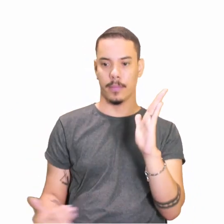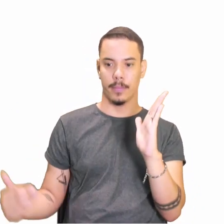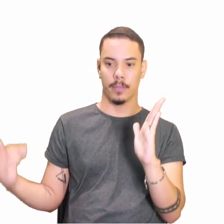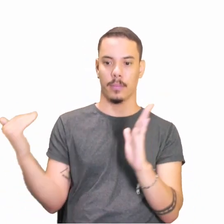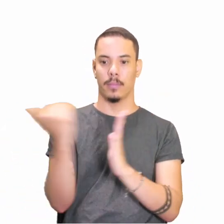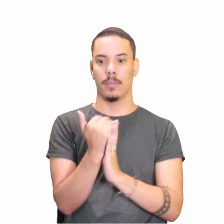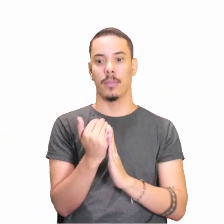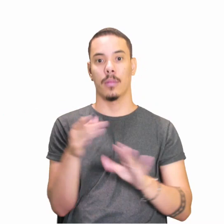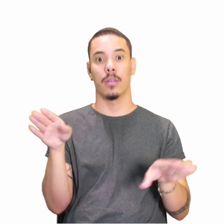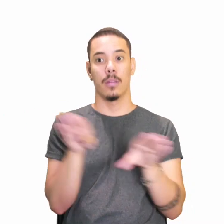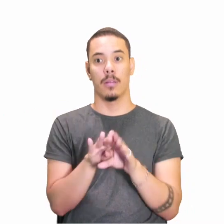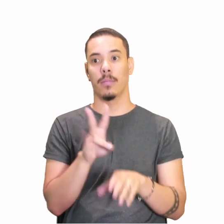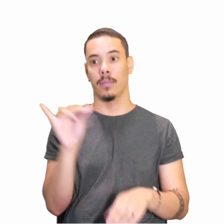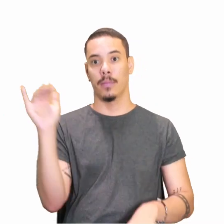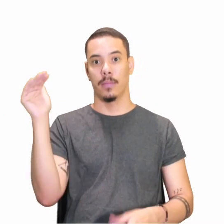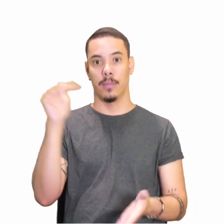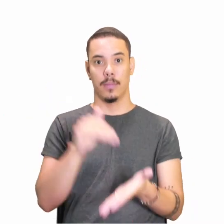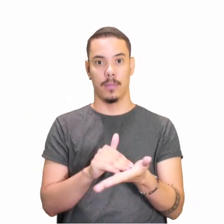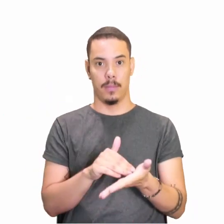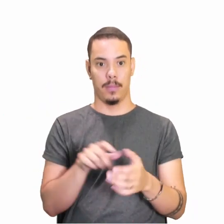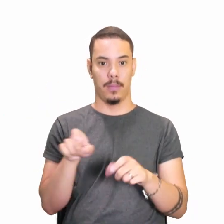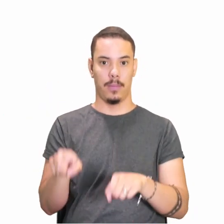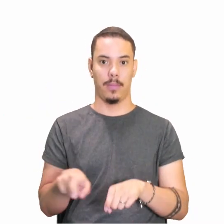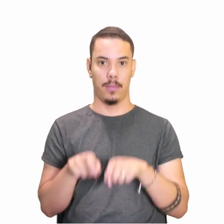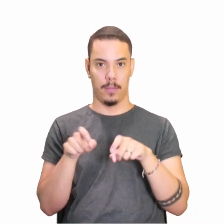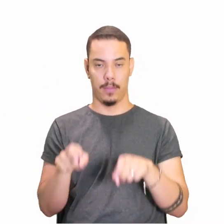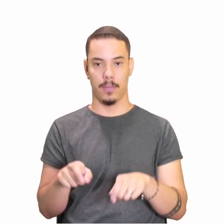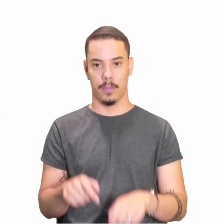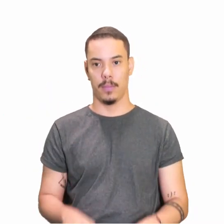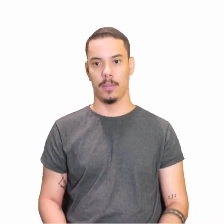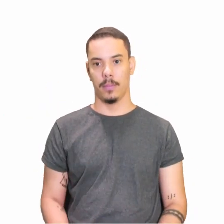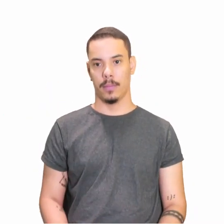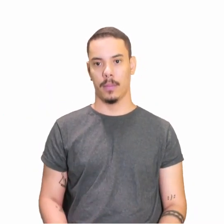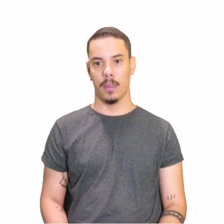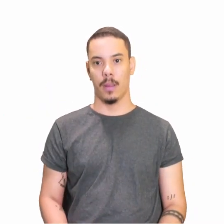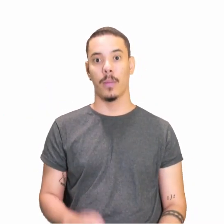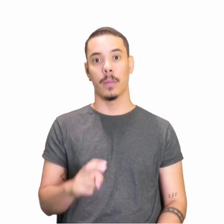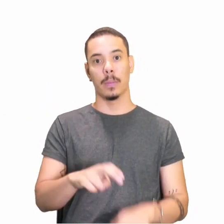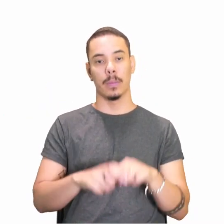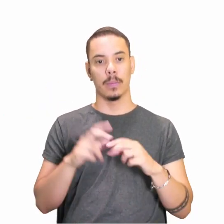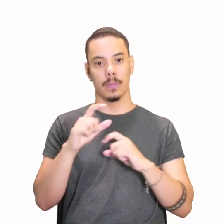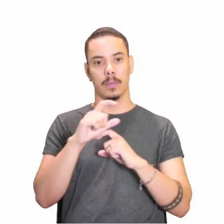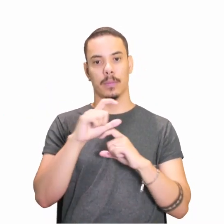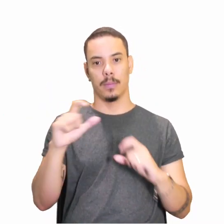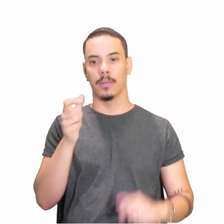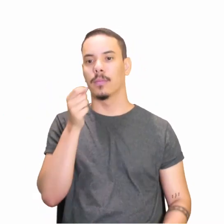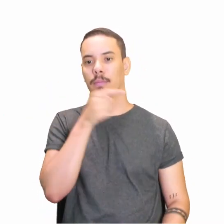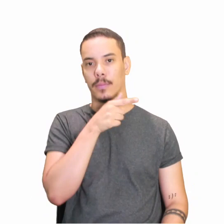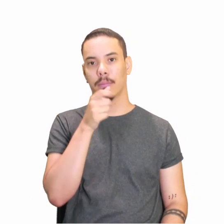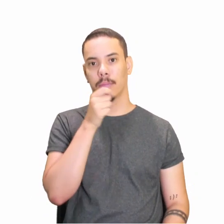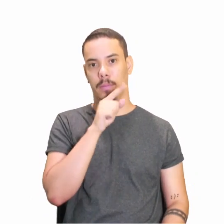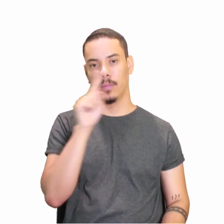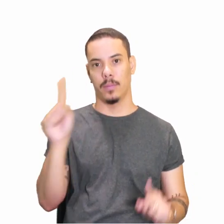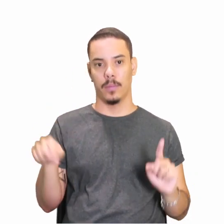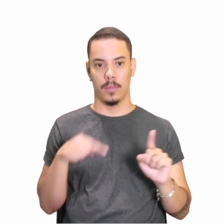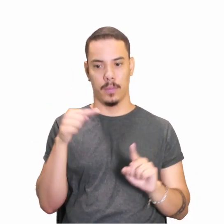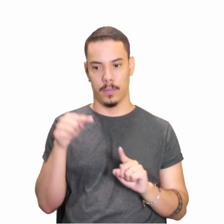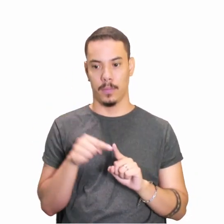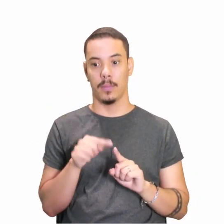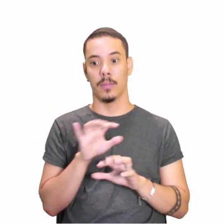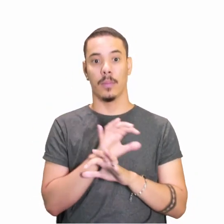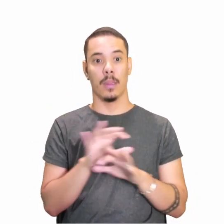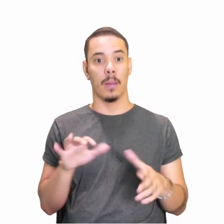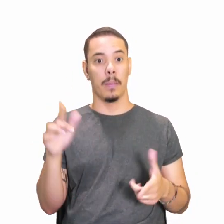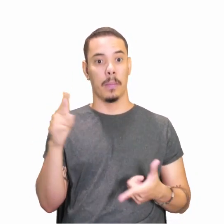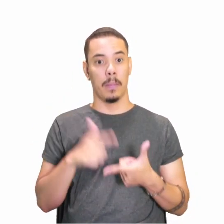Amadeu, também está chegando ao campo. Tá bom? E a charge tem esse objetivo, trazer aí esses